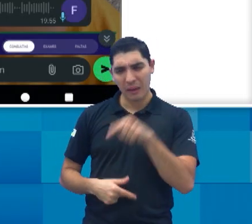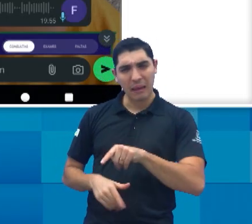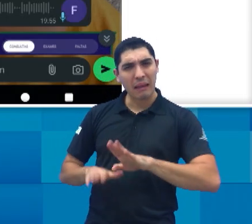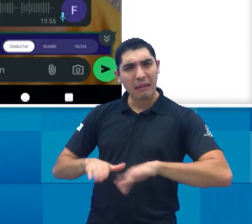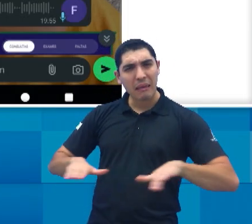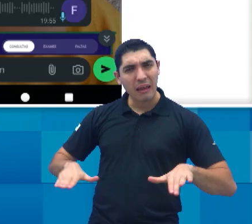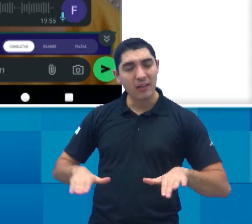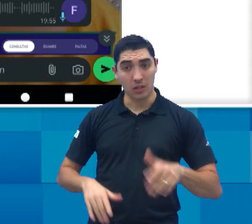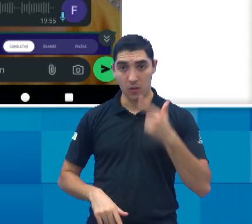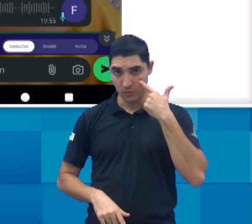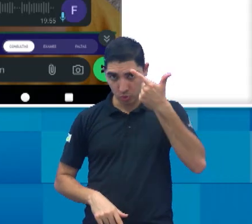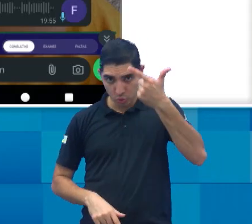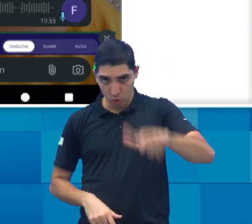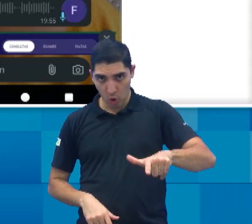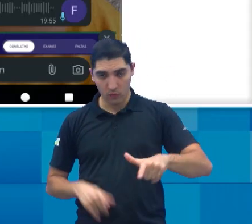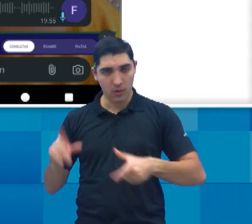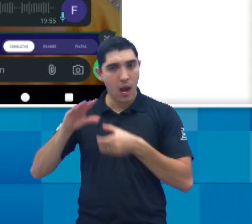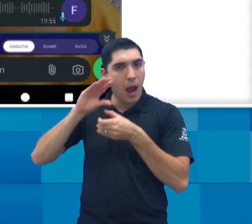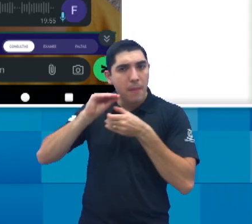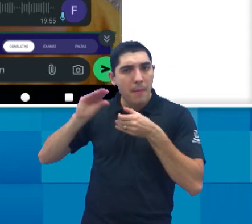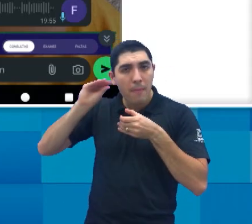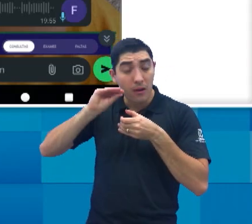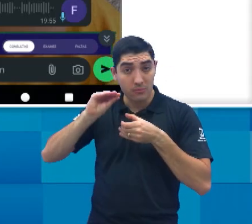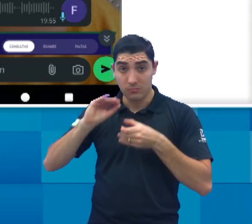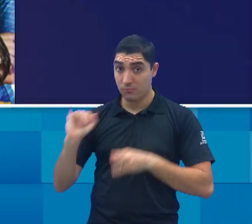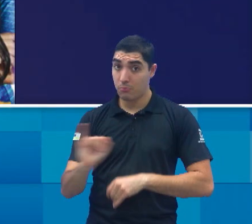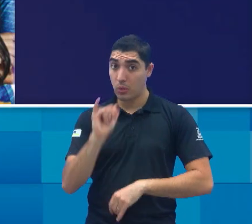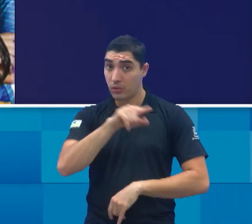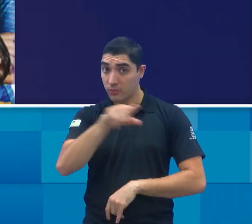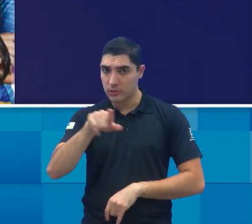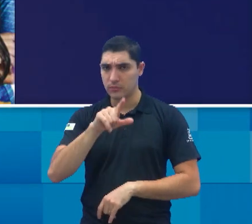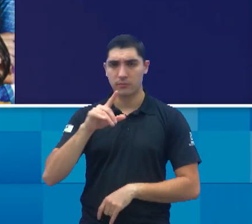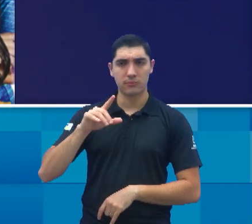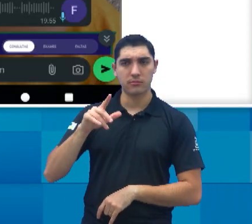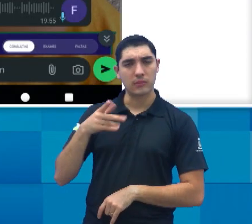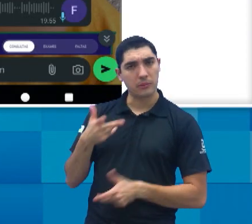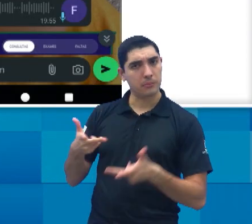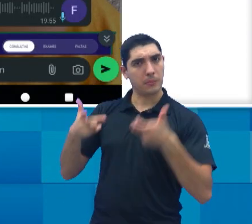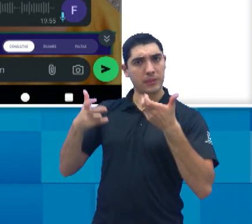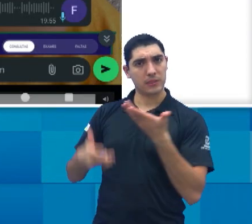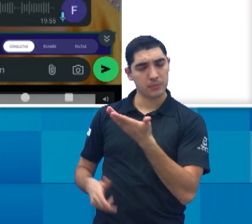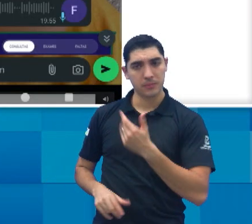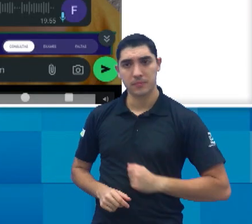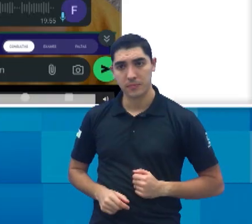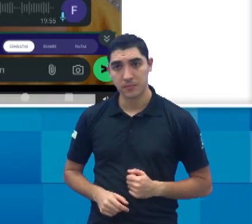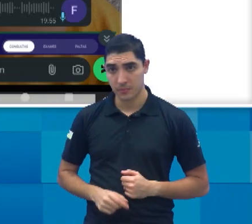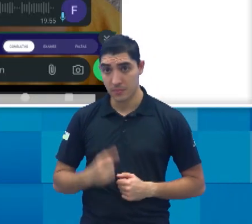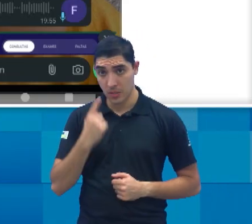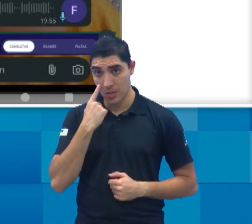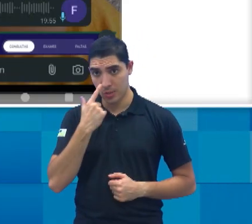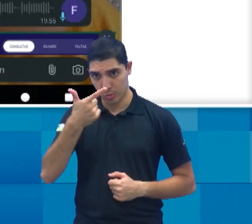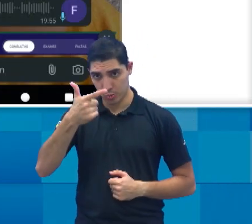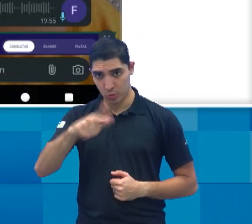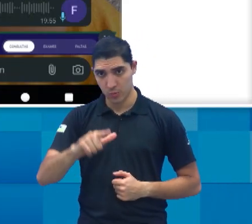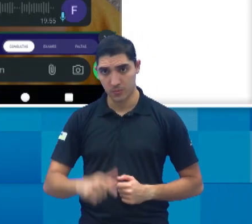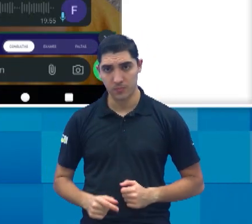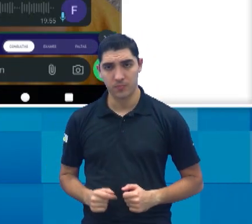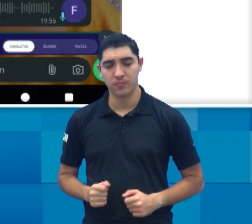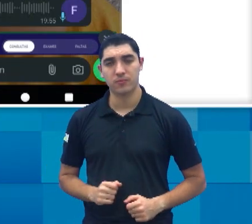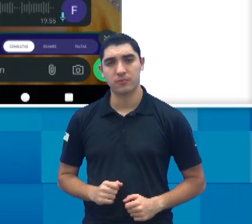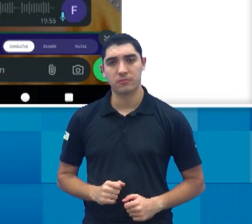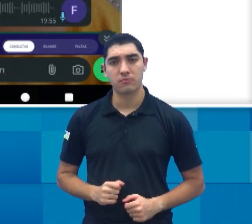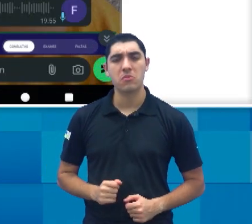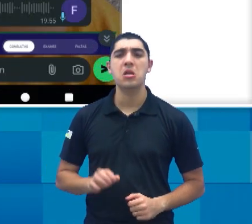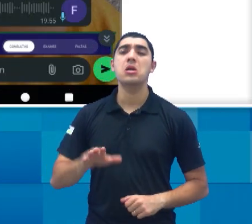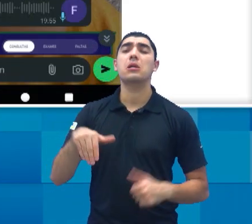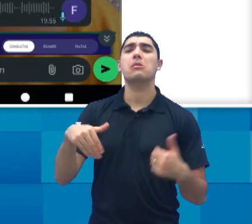áudio para mim de novo, por favor. É importante as pessoas que estão assistindo acompanhar esse áudio. Volta para mim, por favor. Então, ela